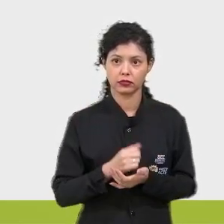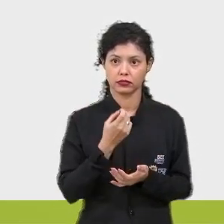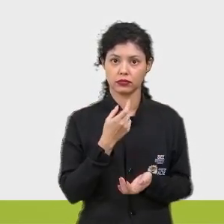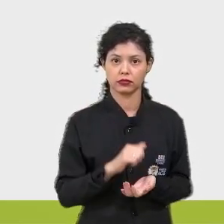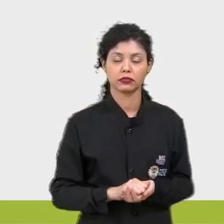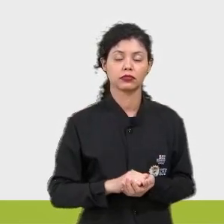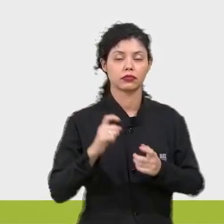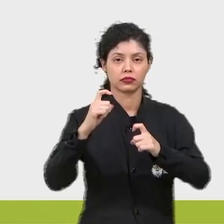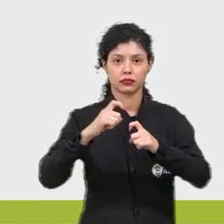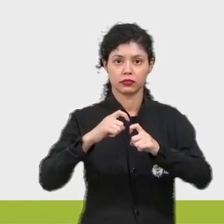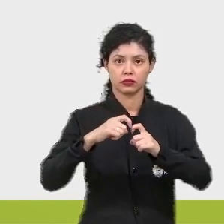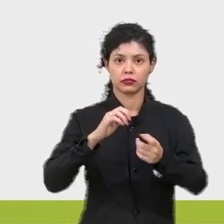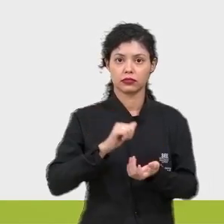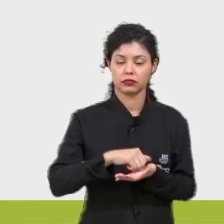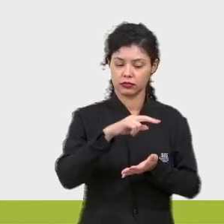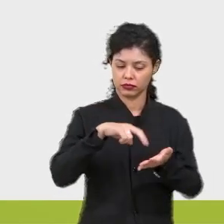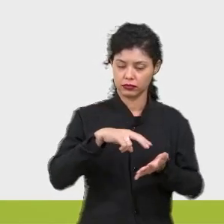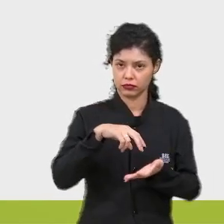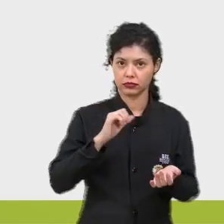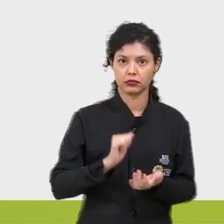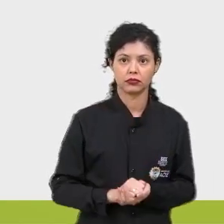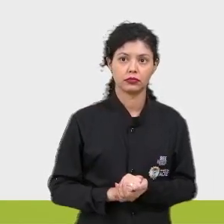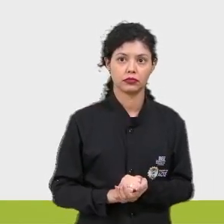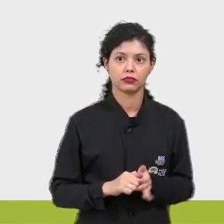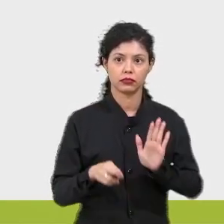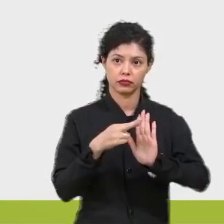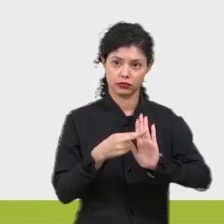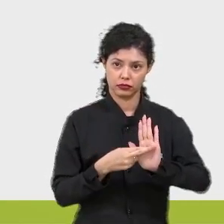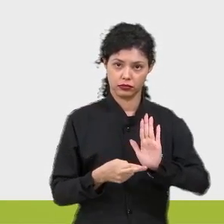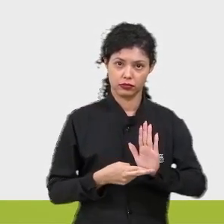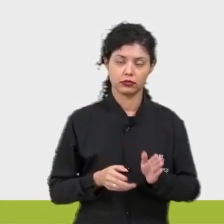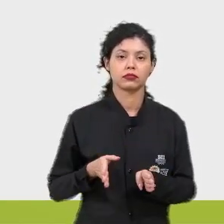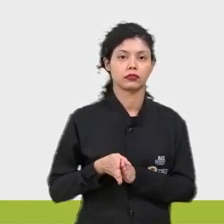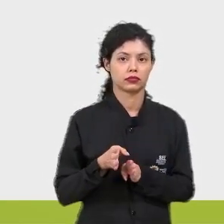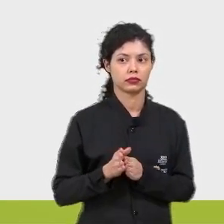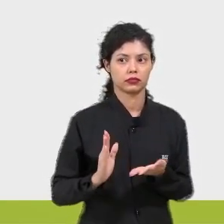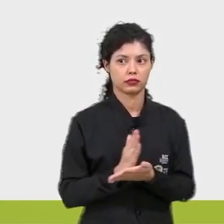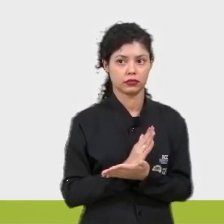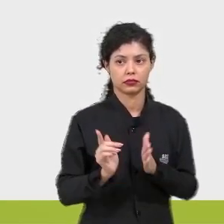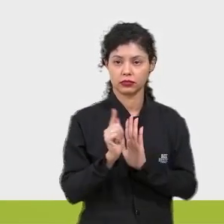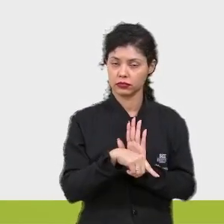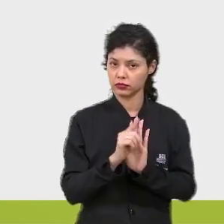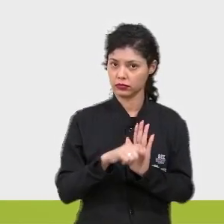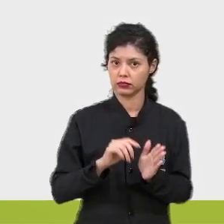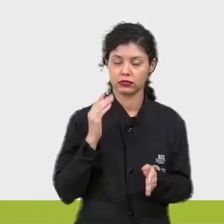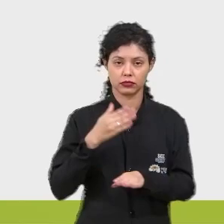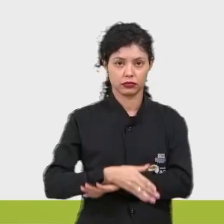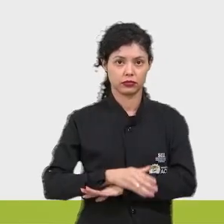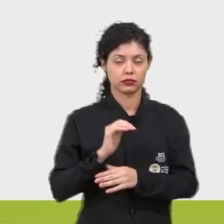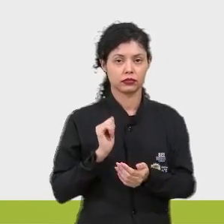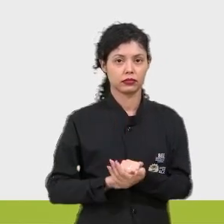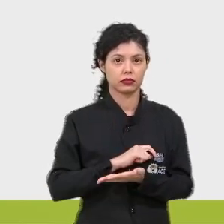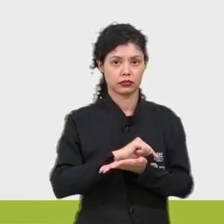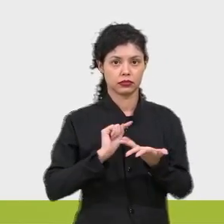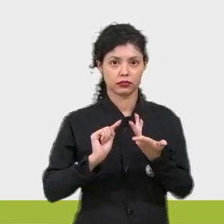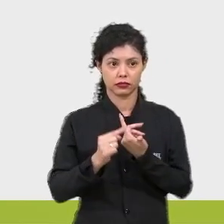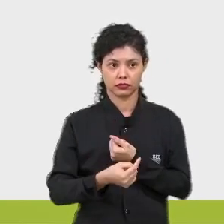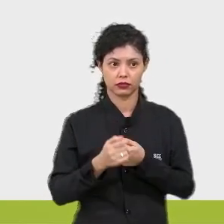remédio, receita culinária, manual de instruções, são gêneros dentro da